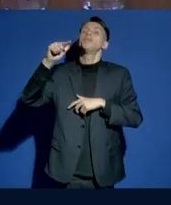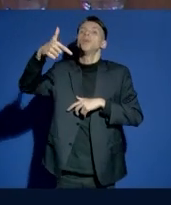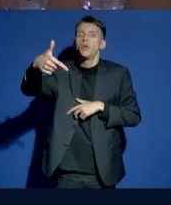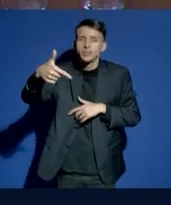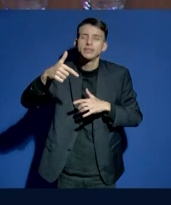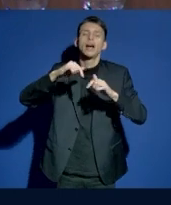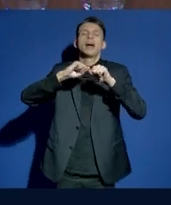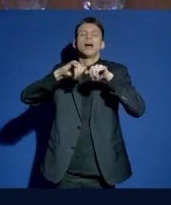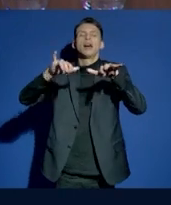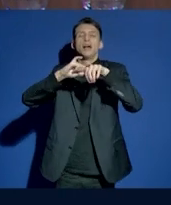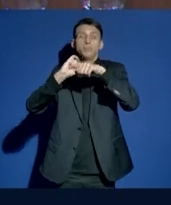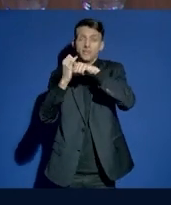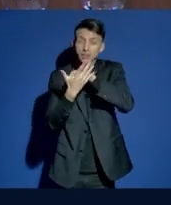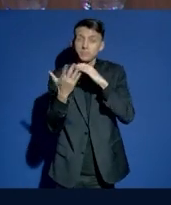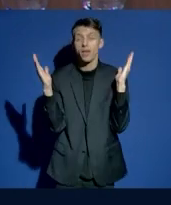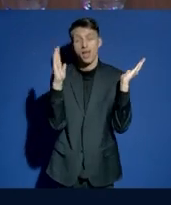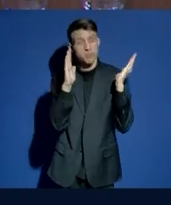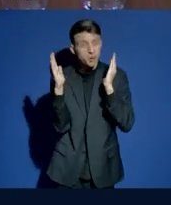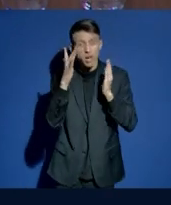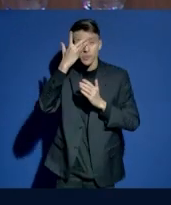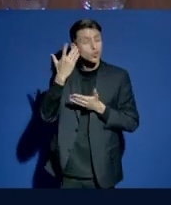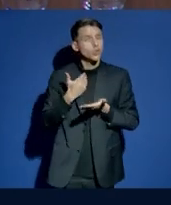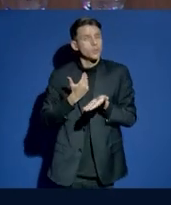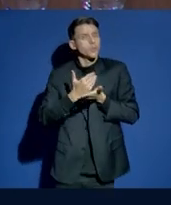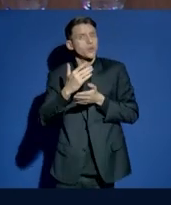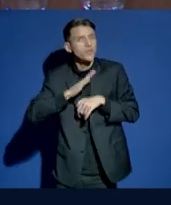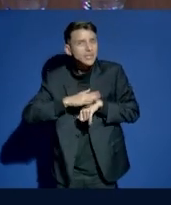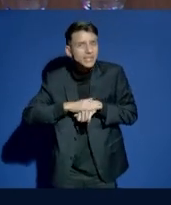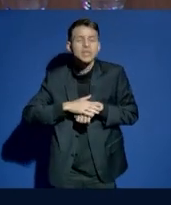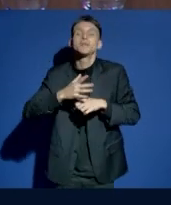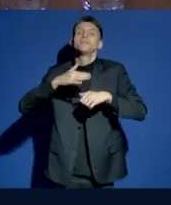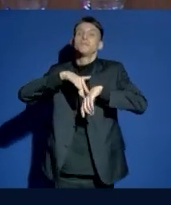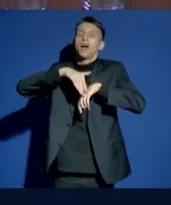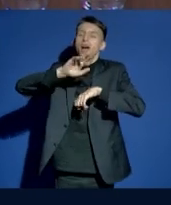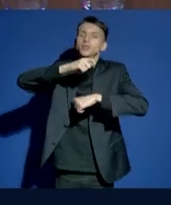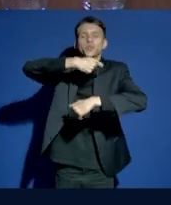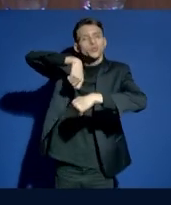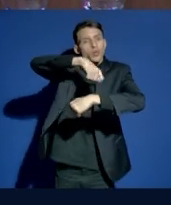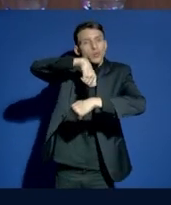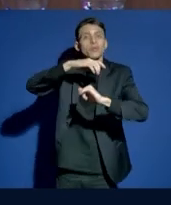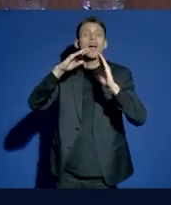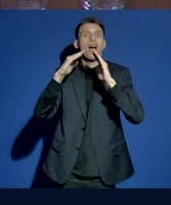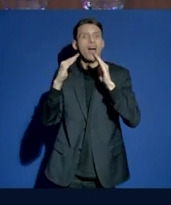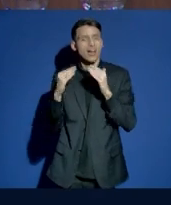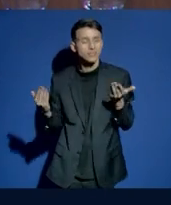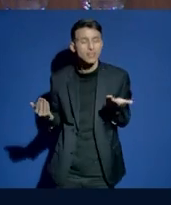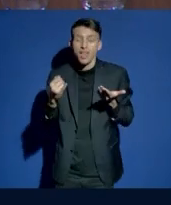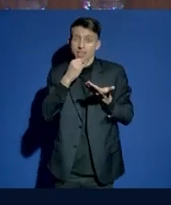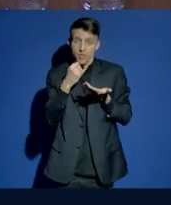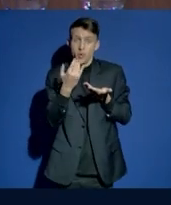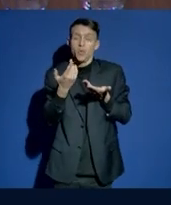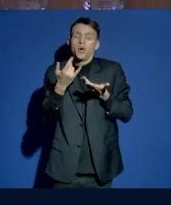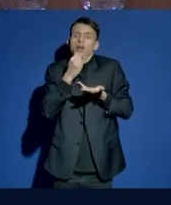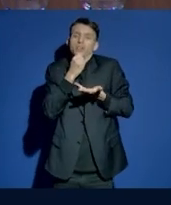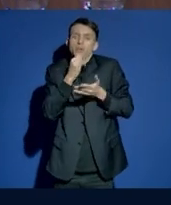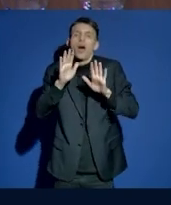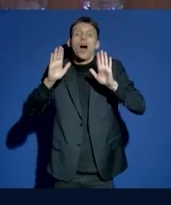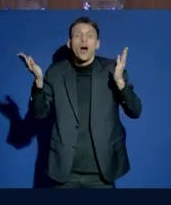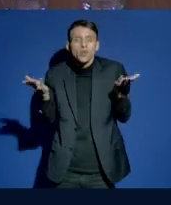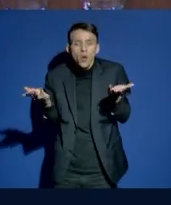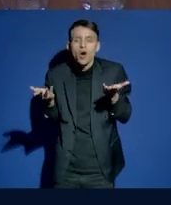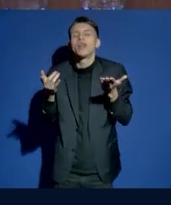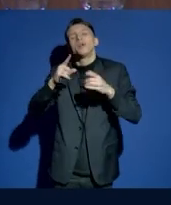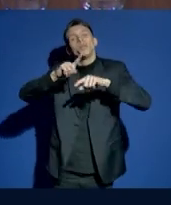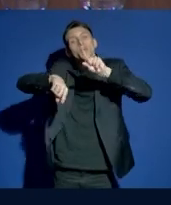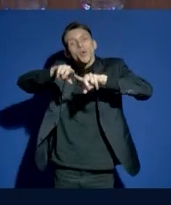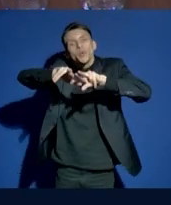porque as pessoas acabaram desenvolvendo habilidades de cozinhar. Então, assim, produtos que vêm não estão preparados, prontos, mas estão